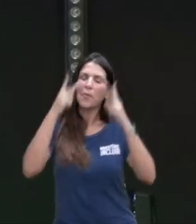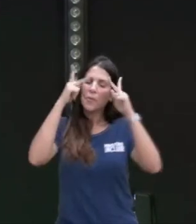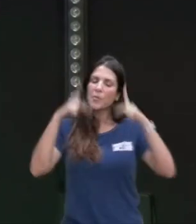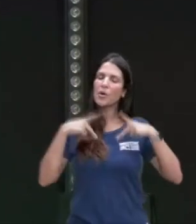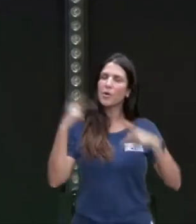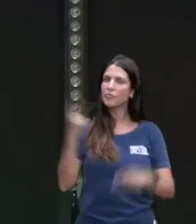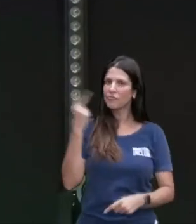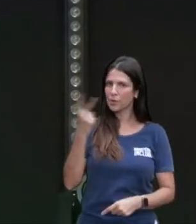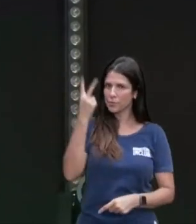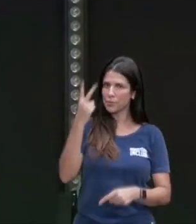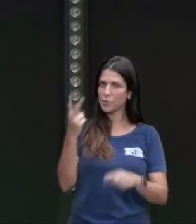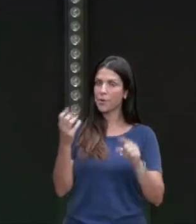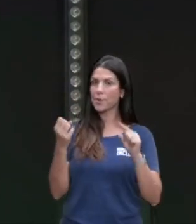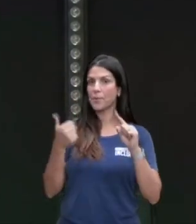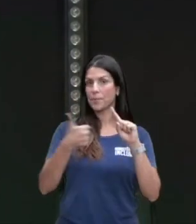primeiro